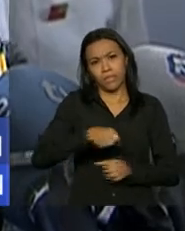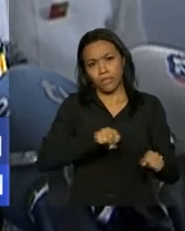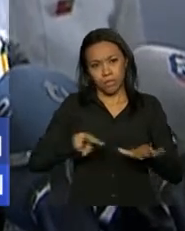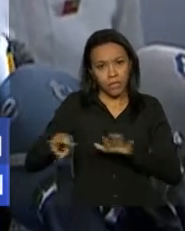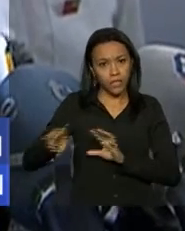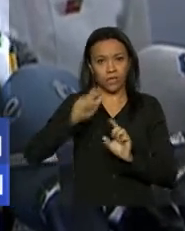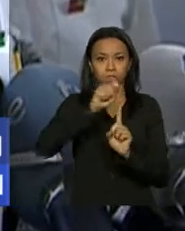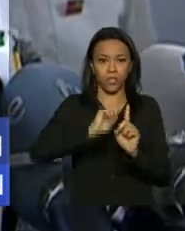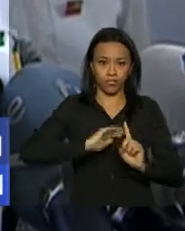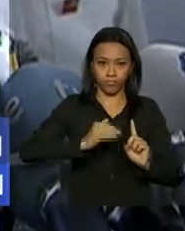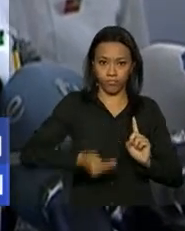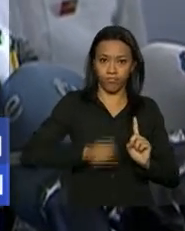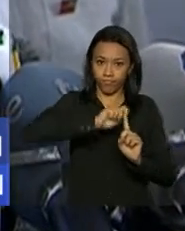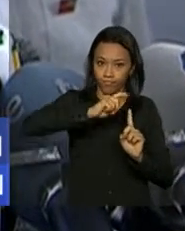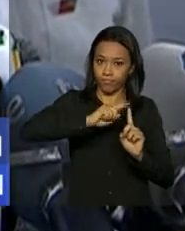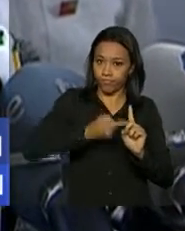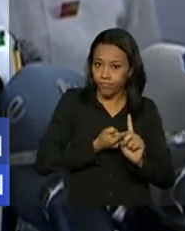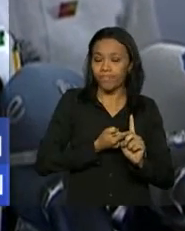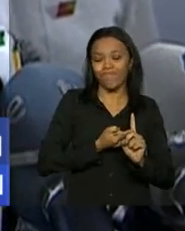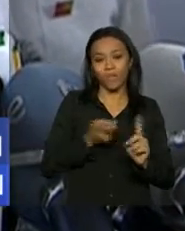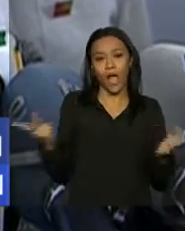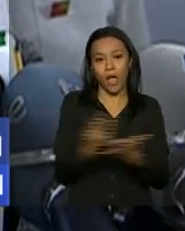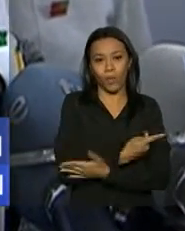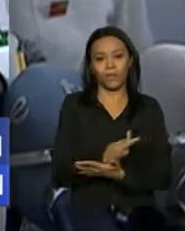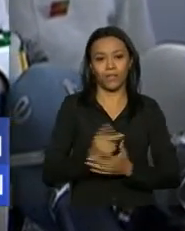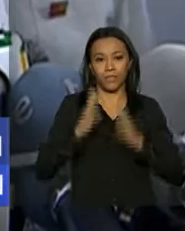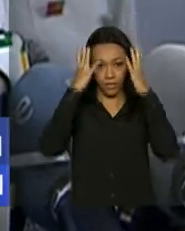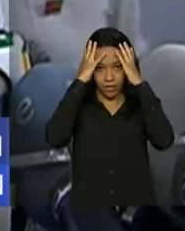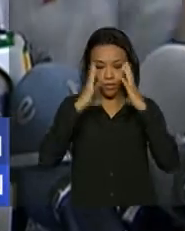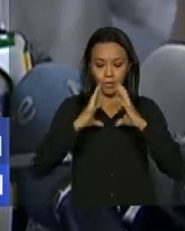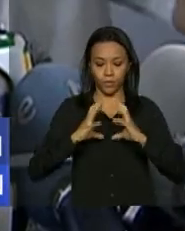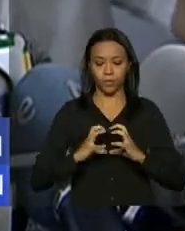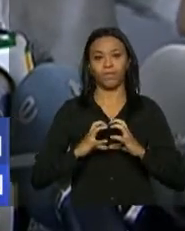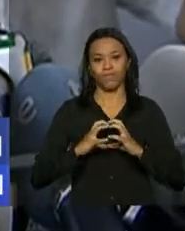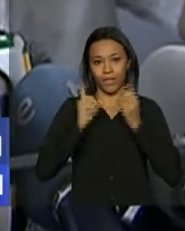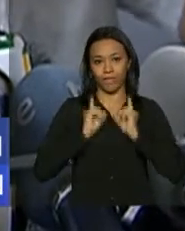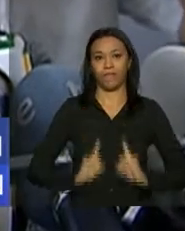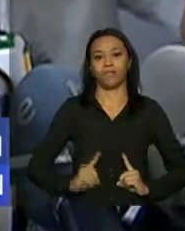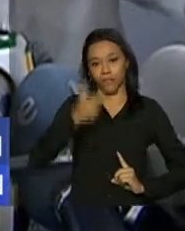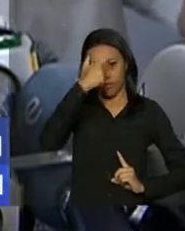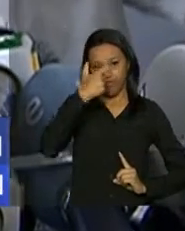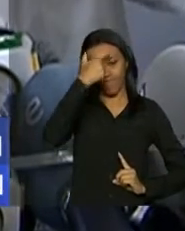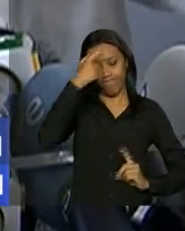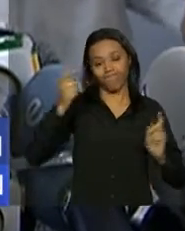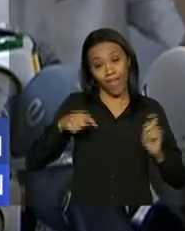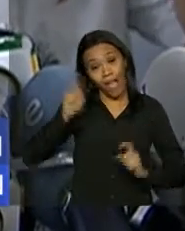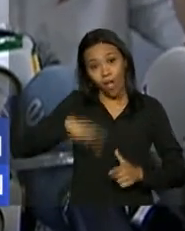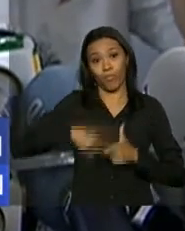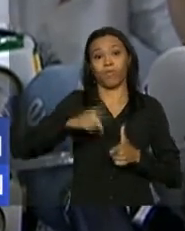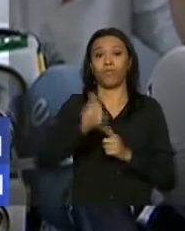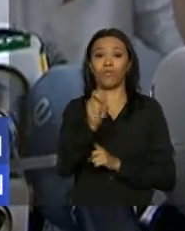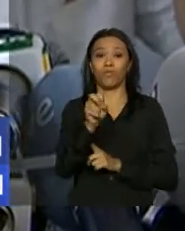de gestação, que a criança tenha microcefalia. Esse é o grande problema do vírus Zika, que